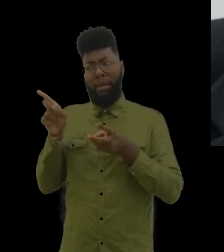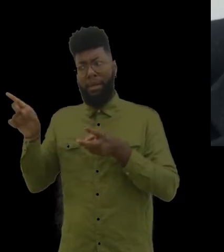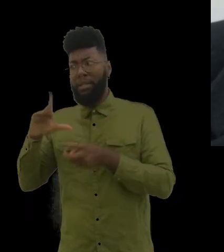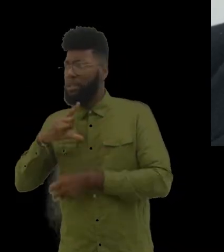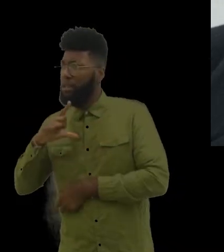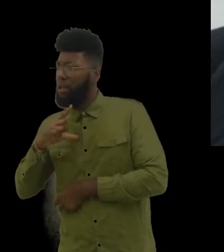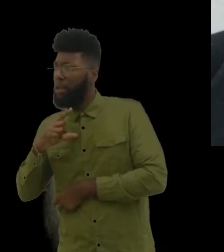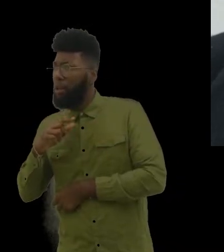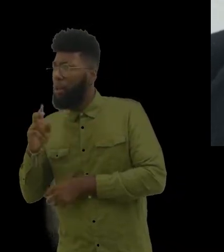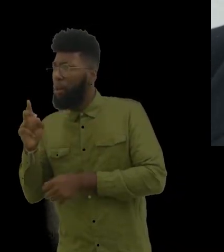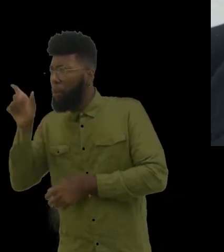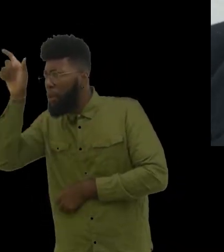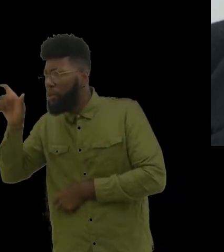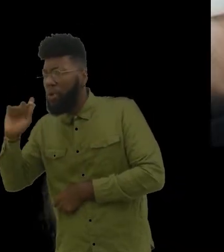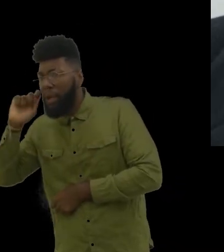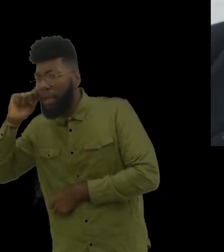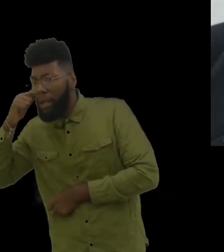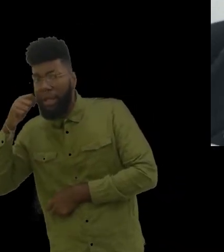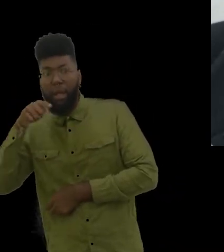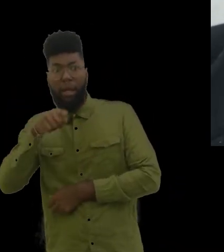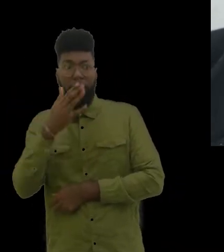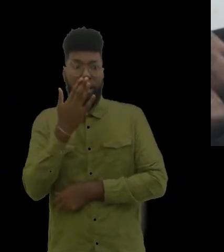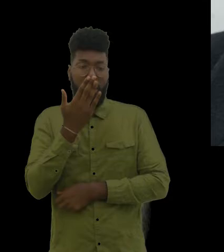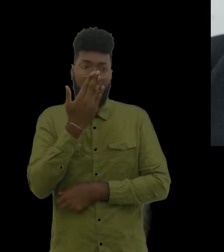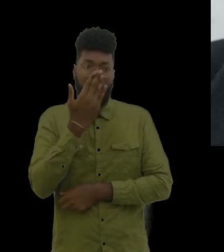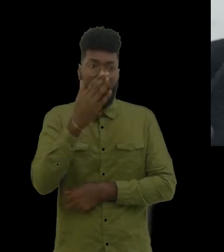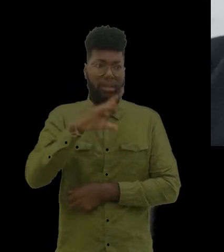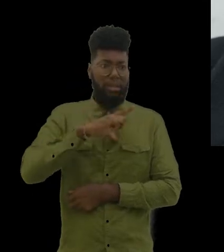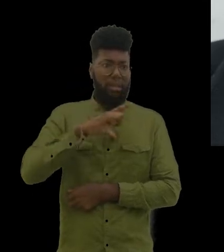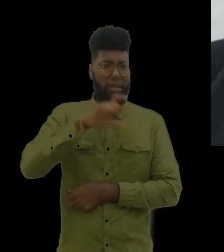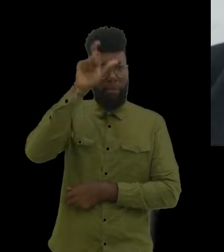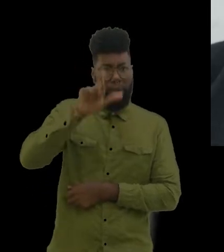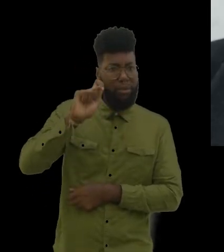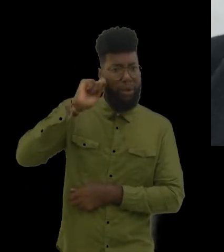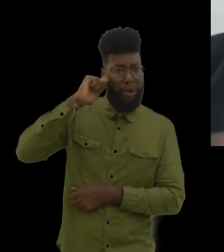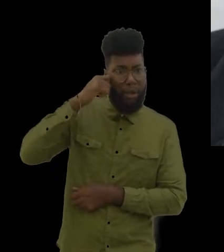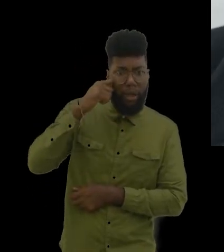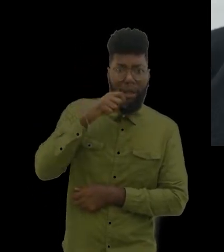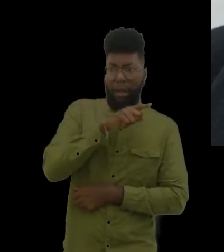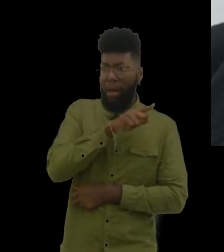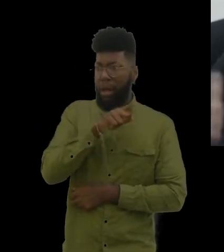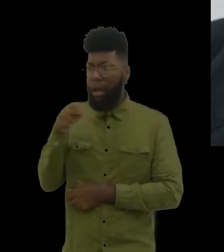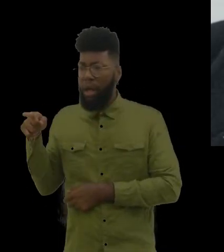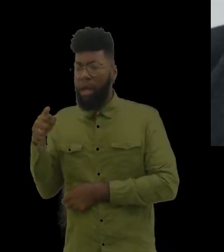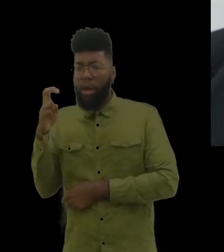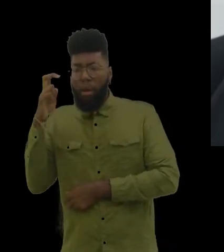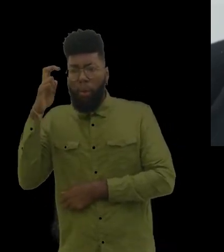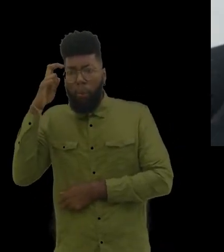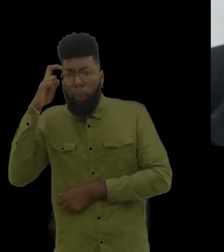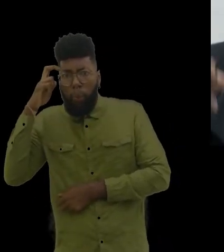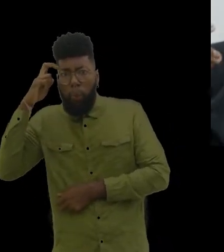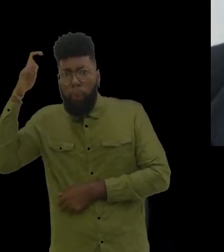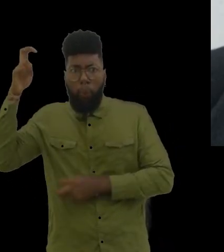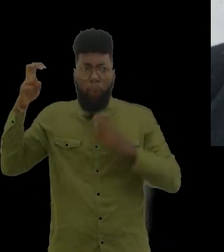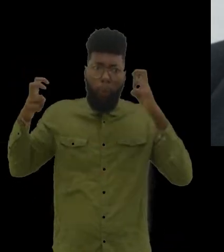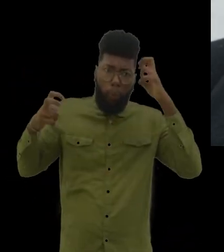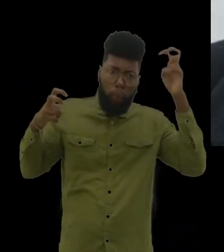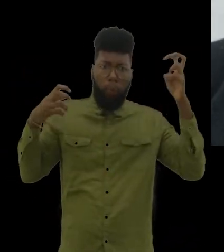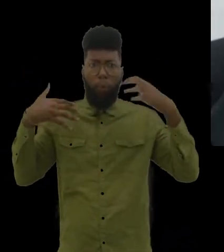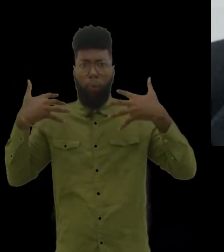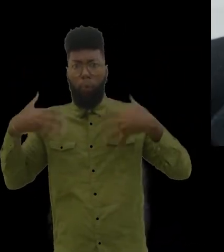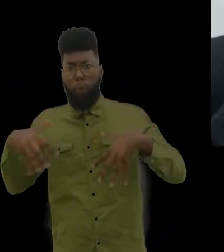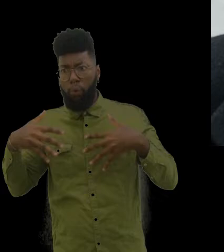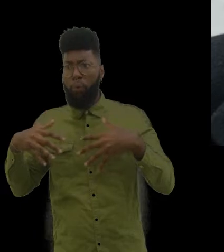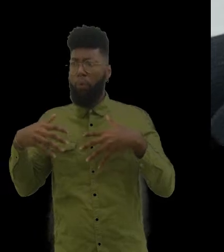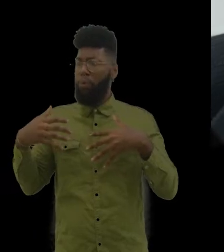lado ali na frente tinha outra. E vi que era uma junção de pessoas inteligentes e muito potentes no mesmo ambiente. E aí que a